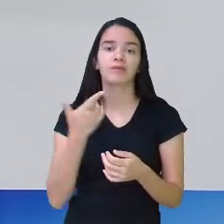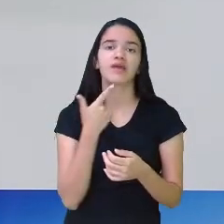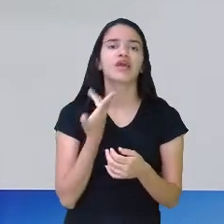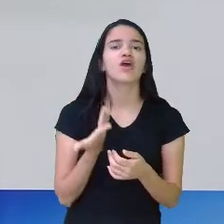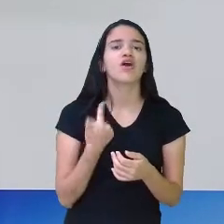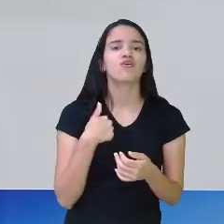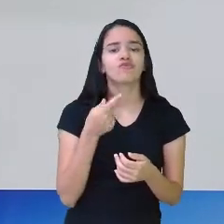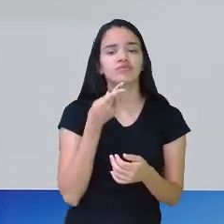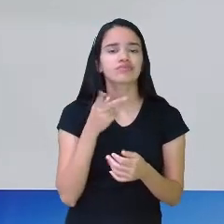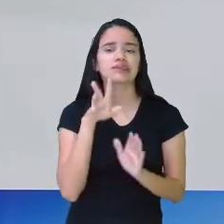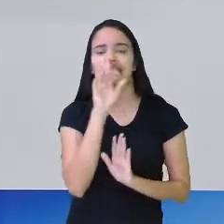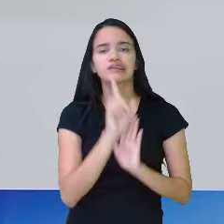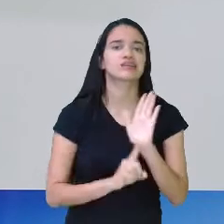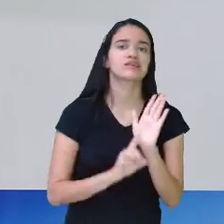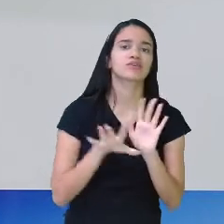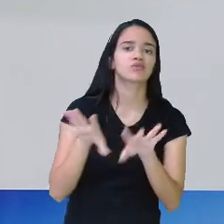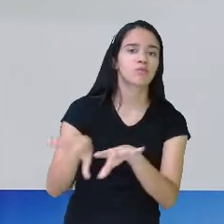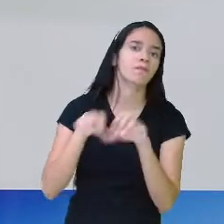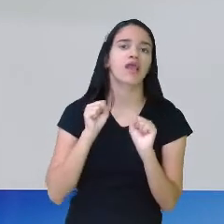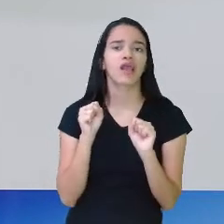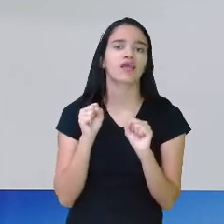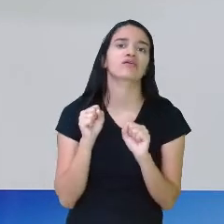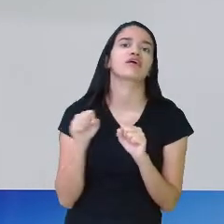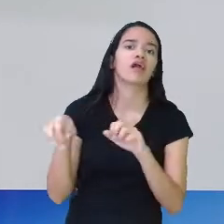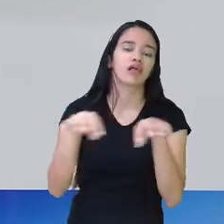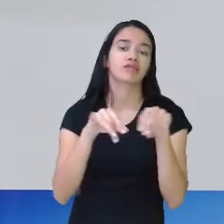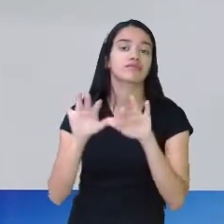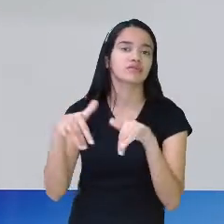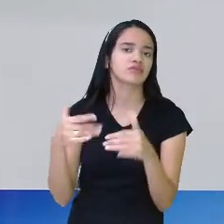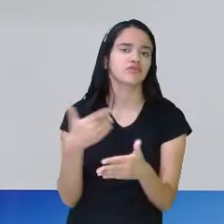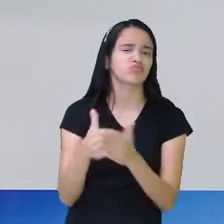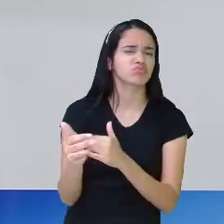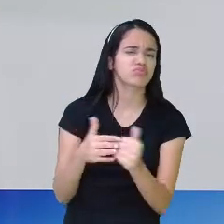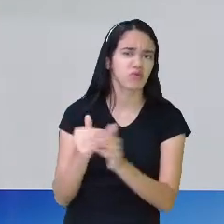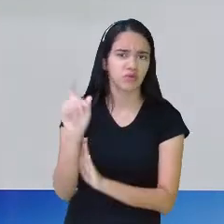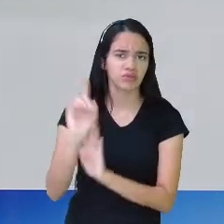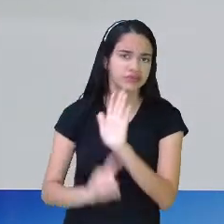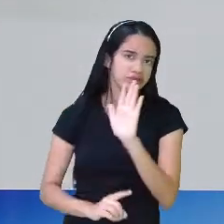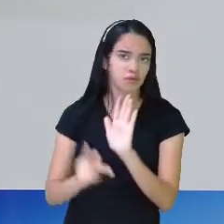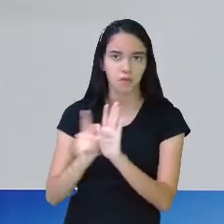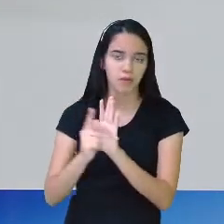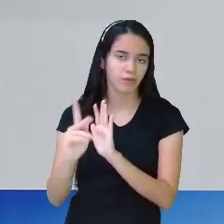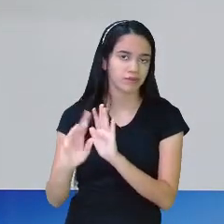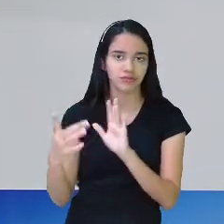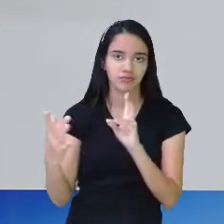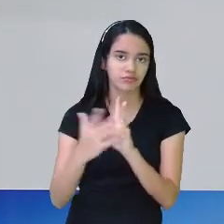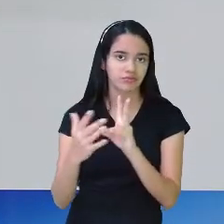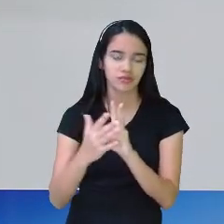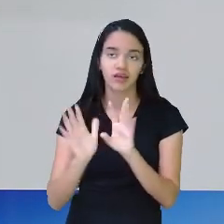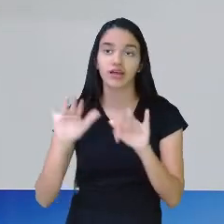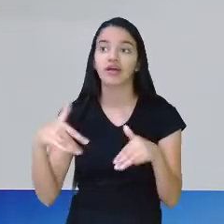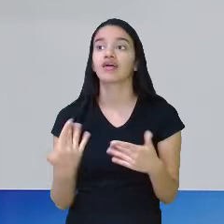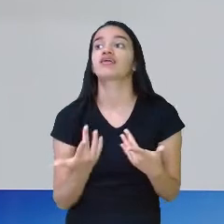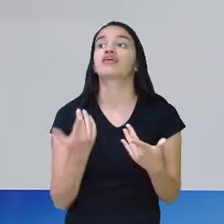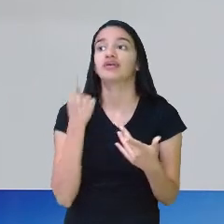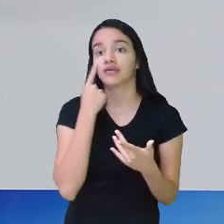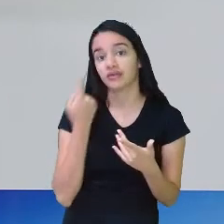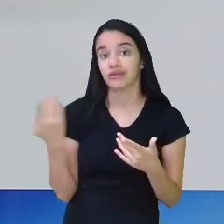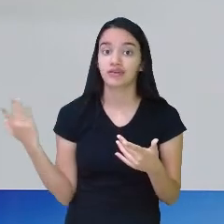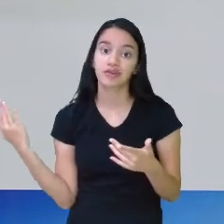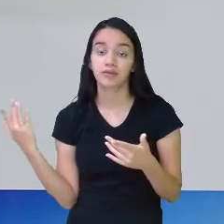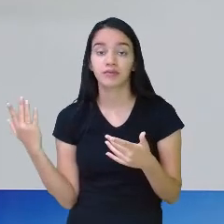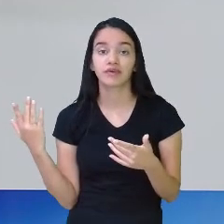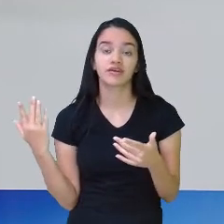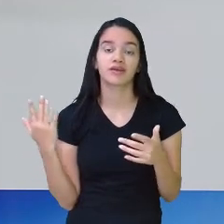terras para si. E eles não estavam preocupados com os direitos dos indígenas, não. Tá certo? Outros foram expulsos